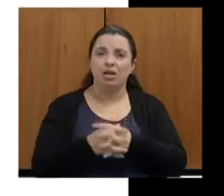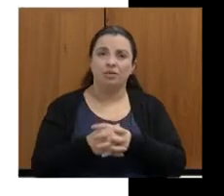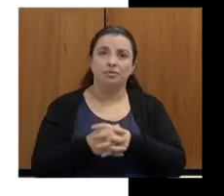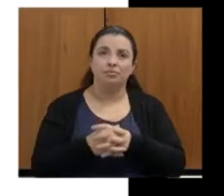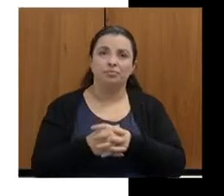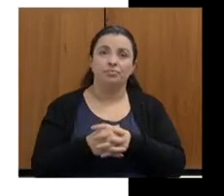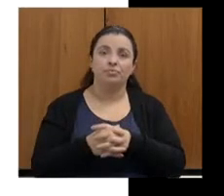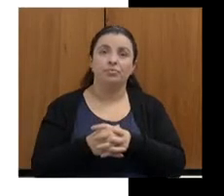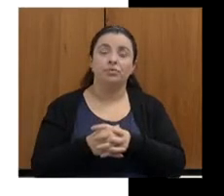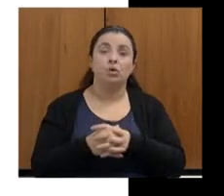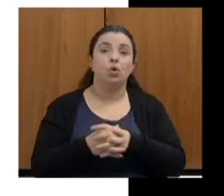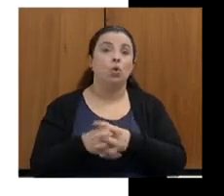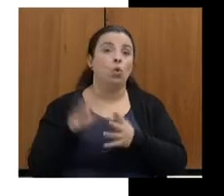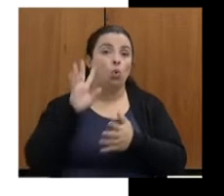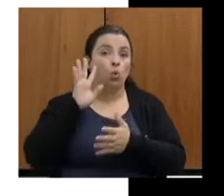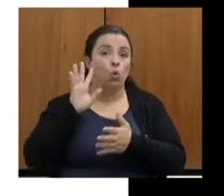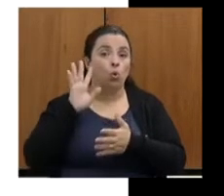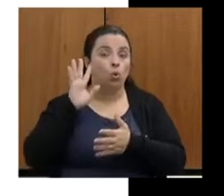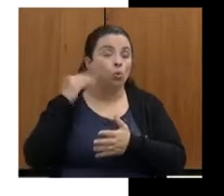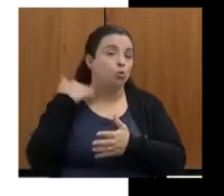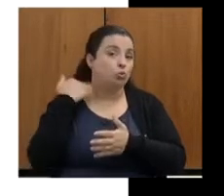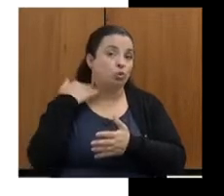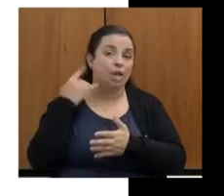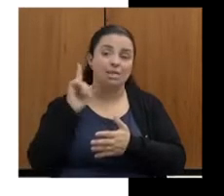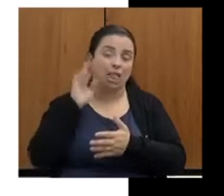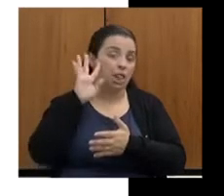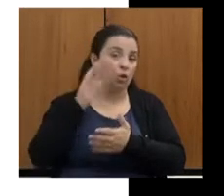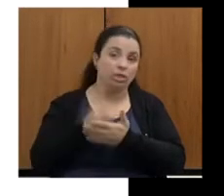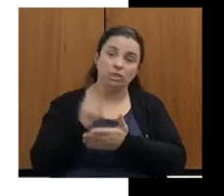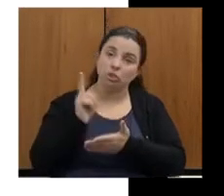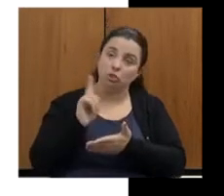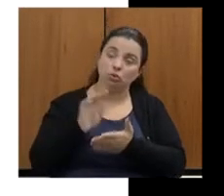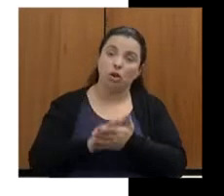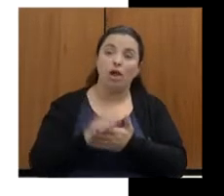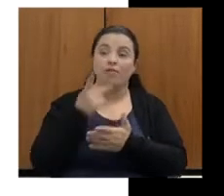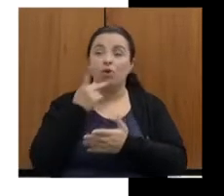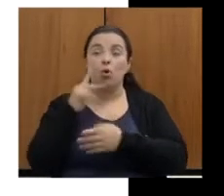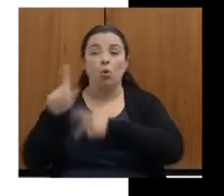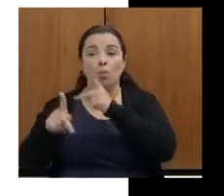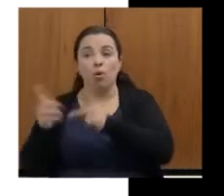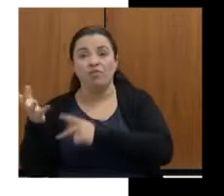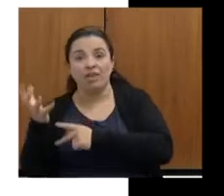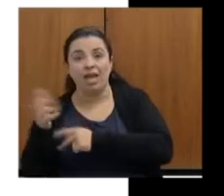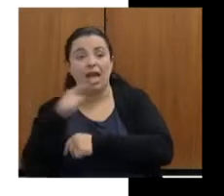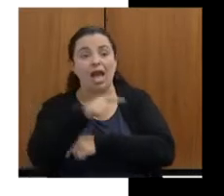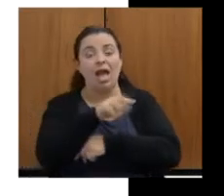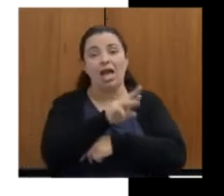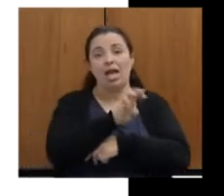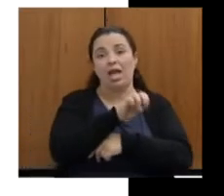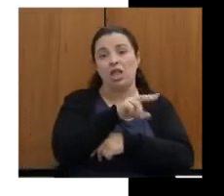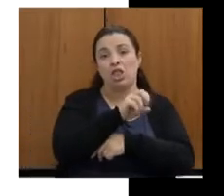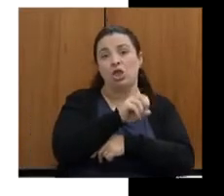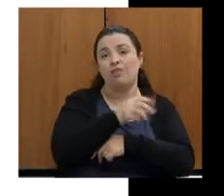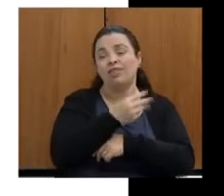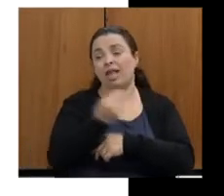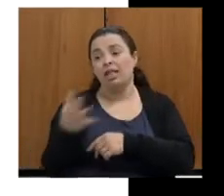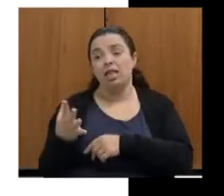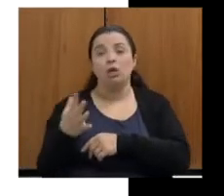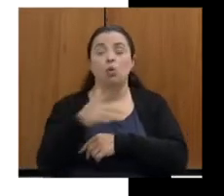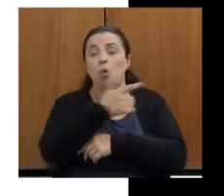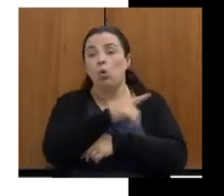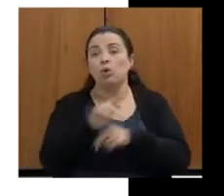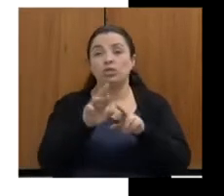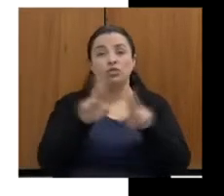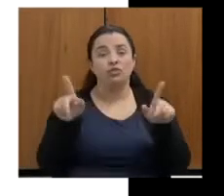o juiz não decidiu né falou assim olha né o povo que é uma coisa a renova tá dando outra eu não vai ser nenhuma coisa nem outra e vou chamar